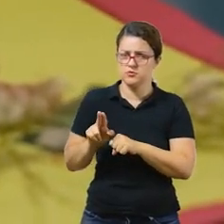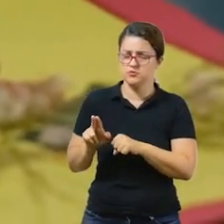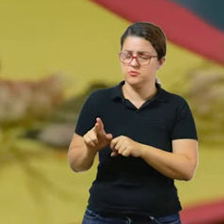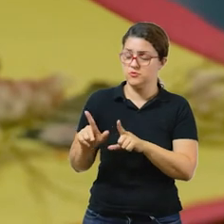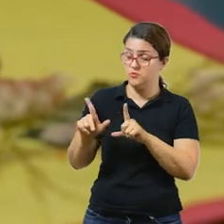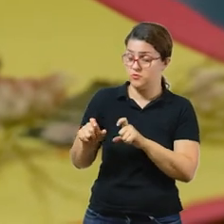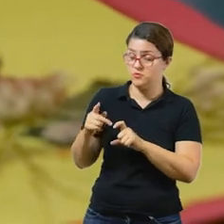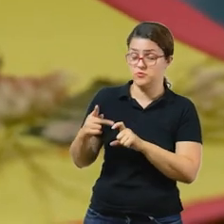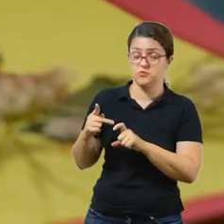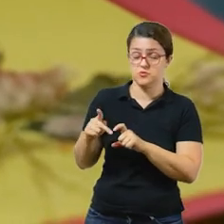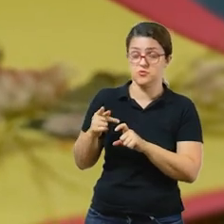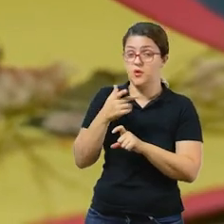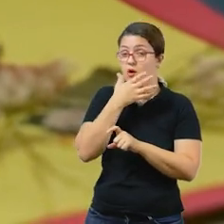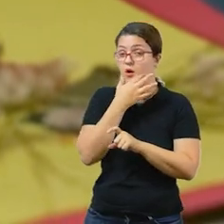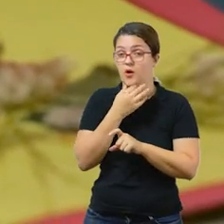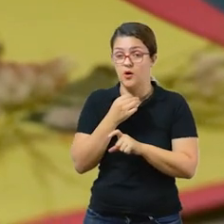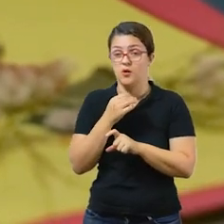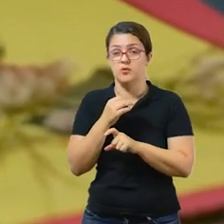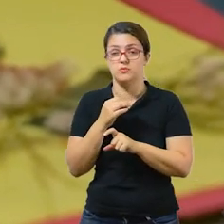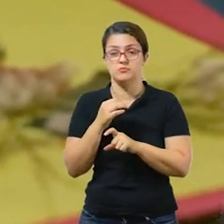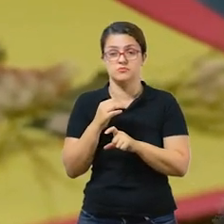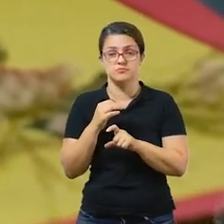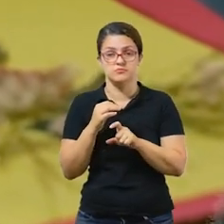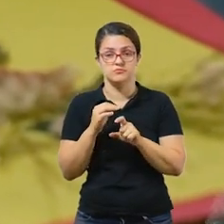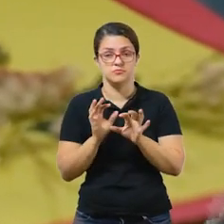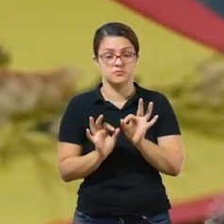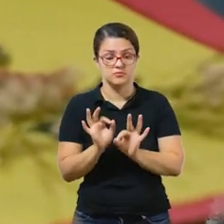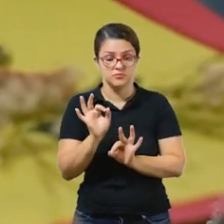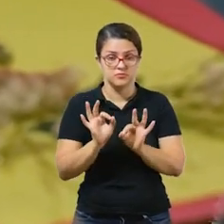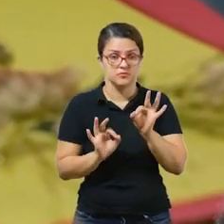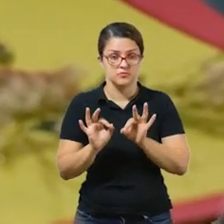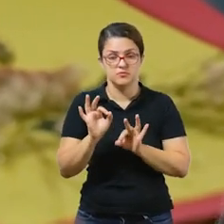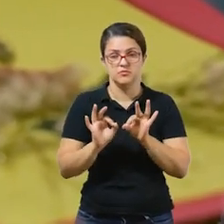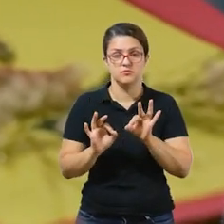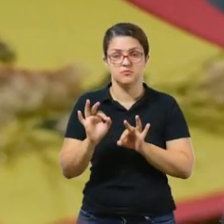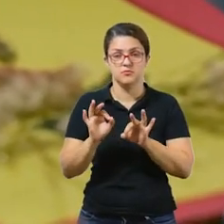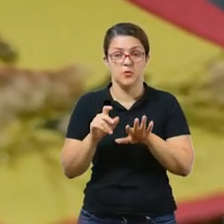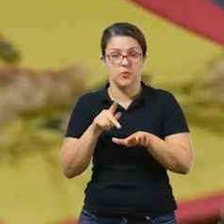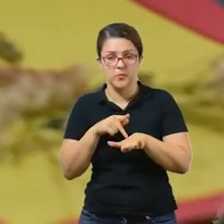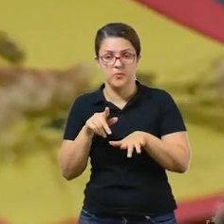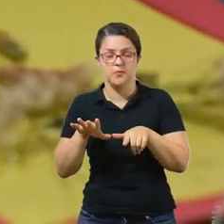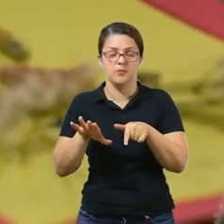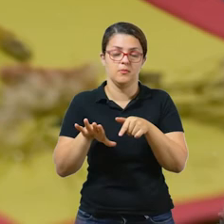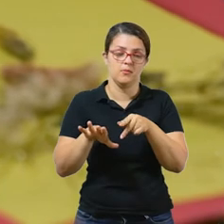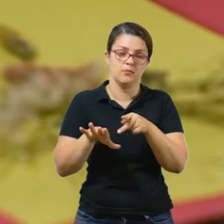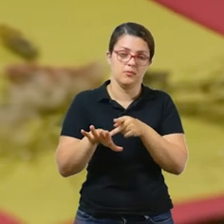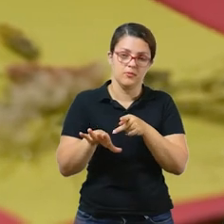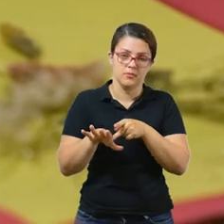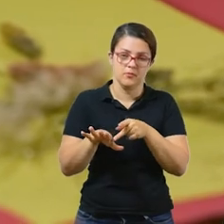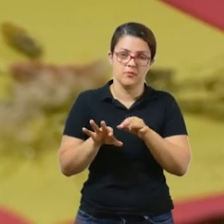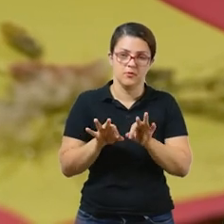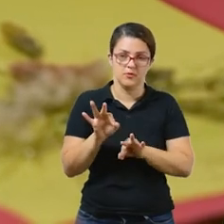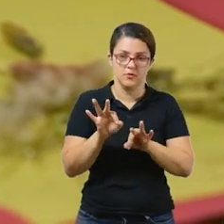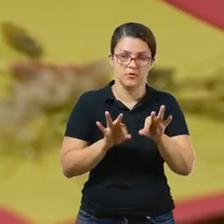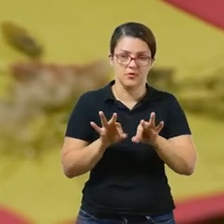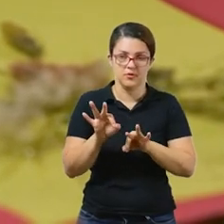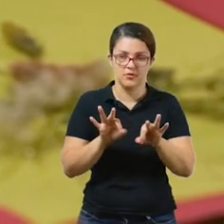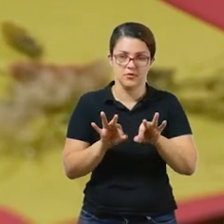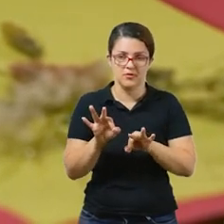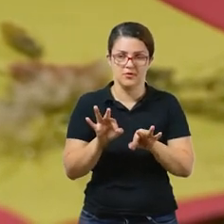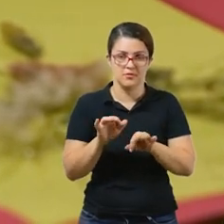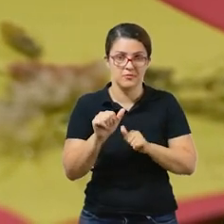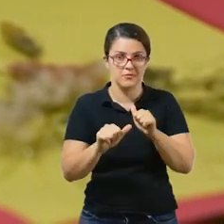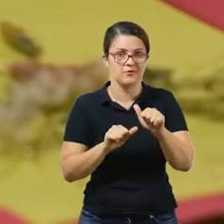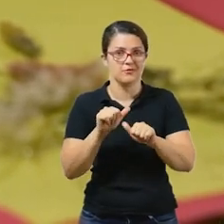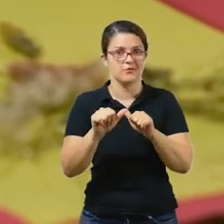sua. E com os galinhos, as florzinhas, nós vamos fazer o pezinho dela. Depois é só colar e se transforma aqui a